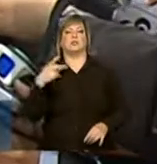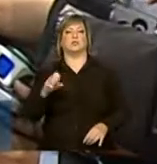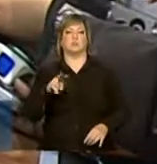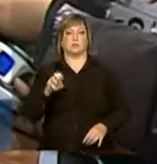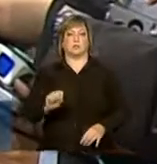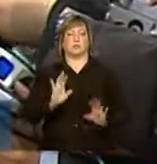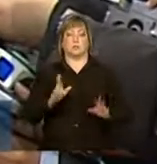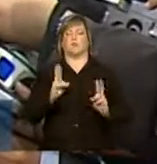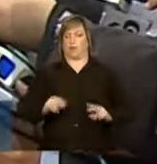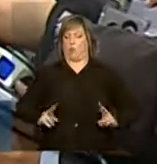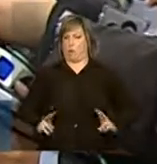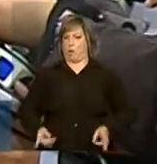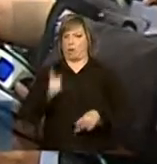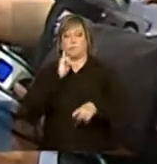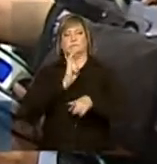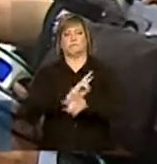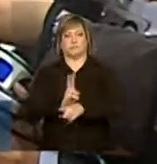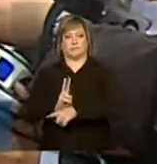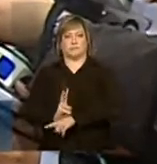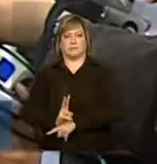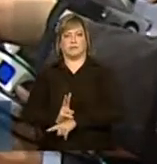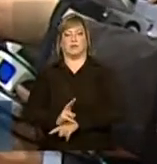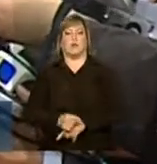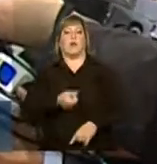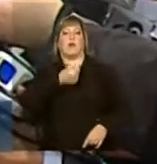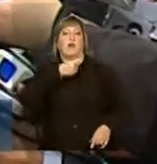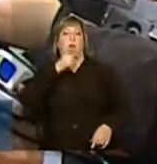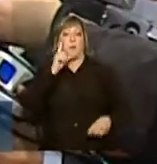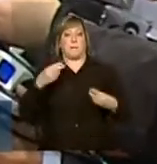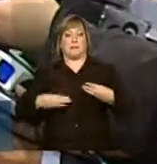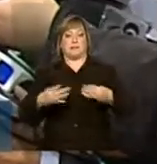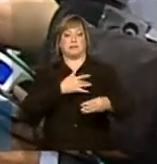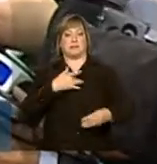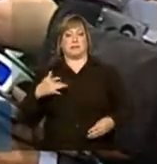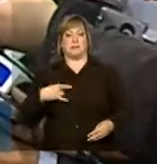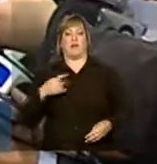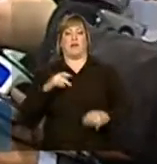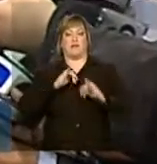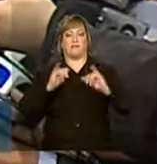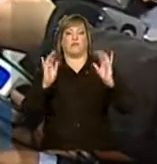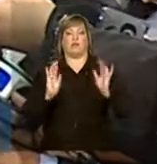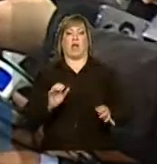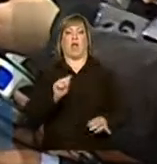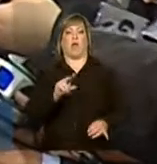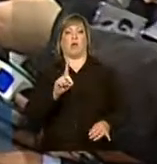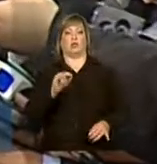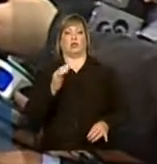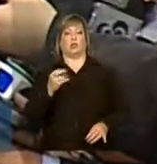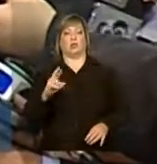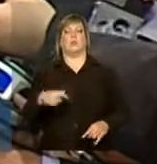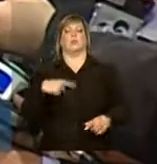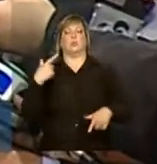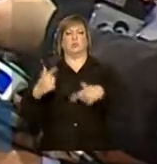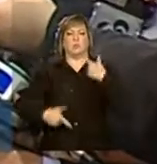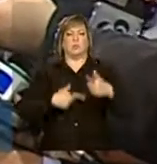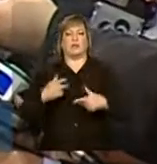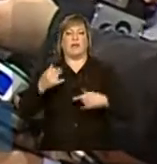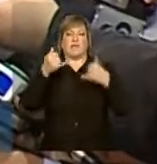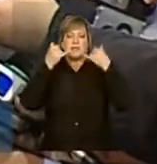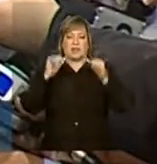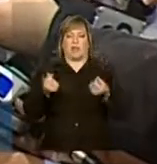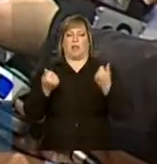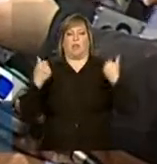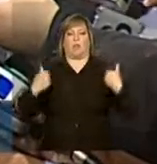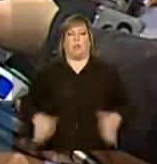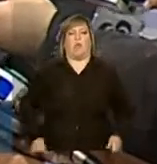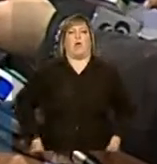divulgou ontem um conjunto de auditorias preventivas de combate ao desperdício de recursos. Foram, de 2008